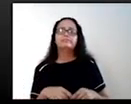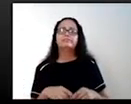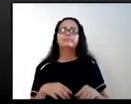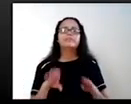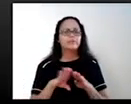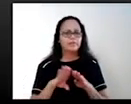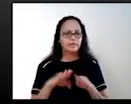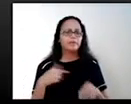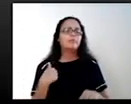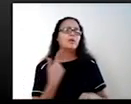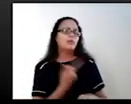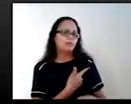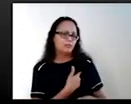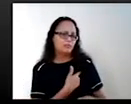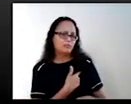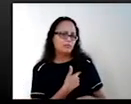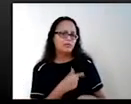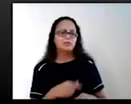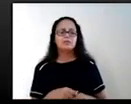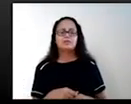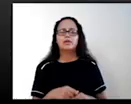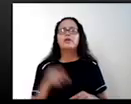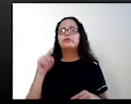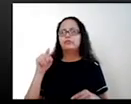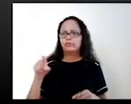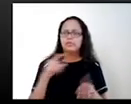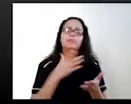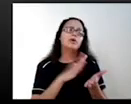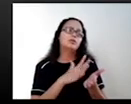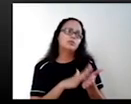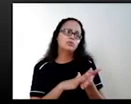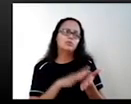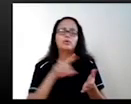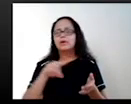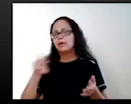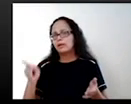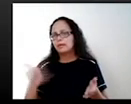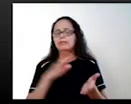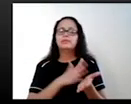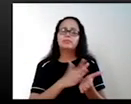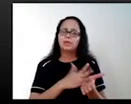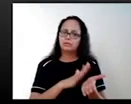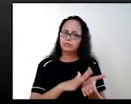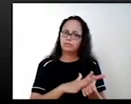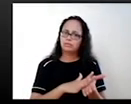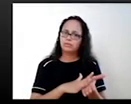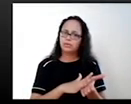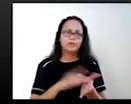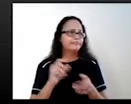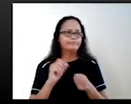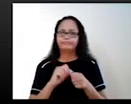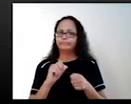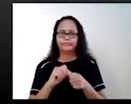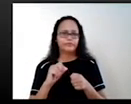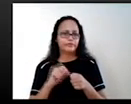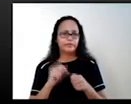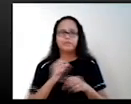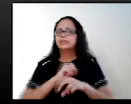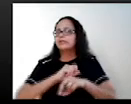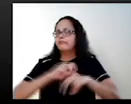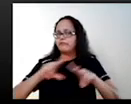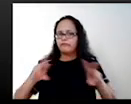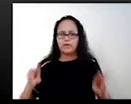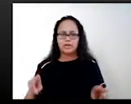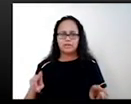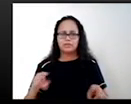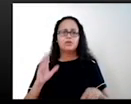pelo agente. Então, vai ficar você batuca, a gente batuca, eles batuca, certo? Não vai fazer essa variação.